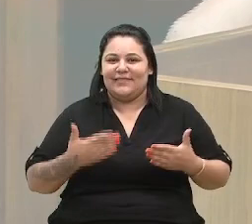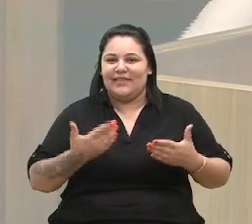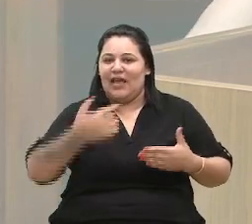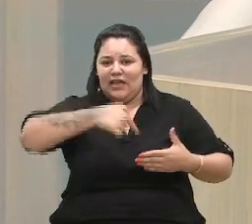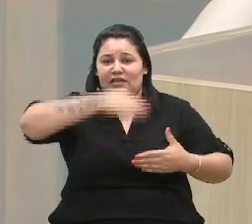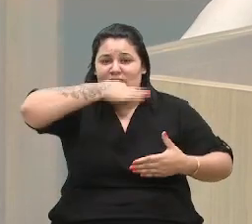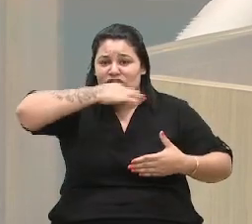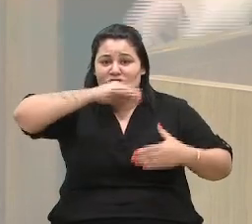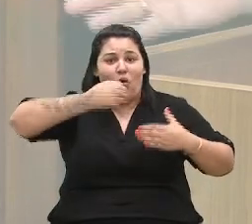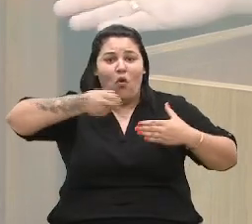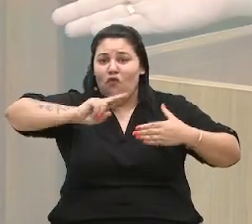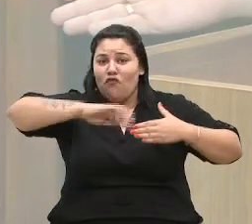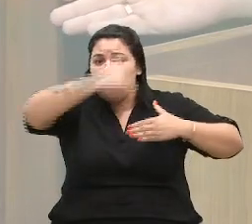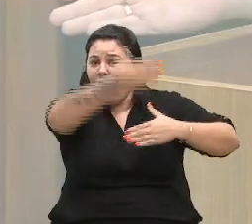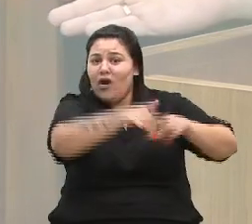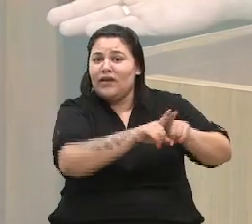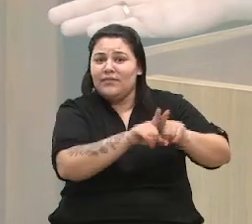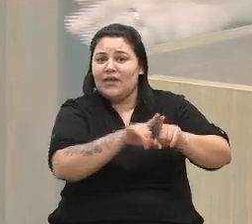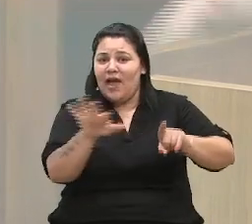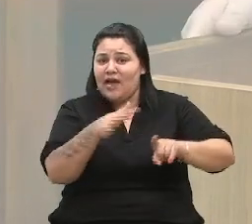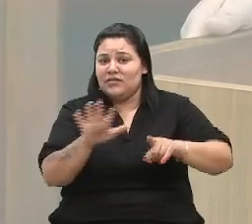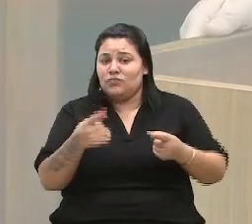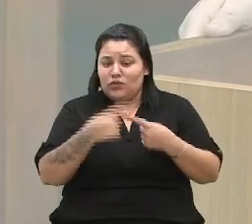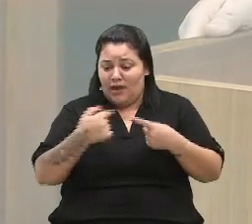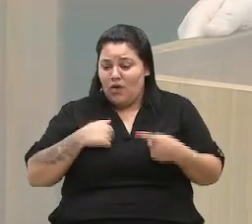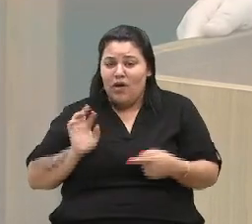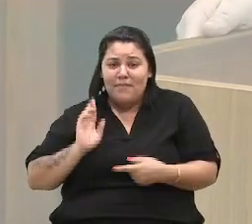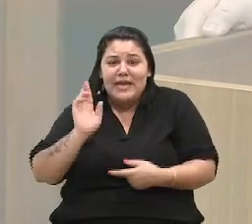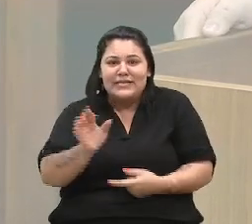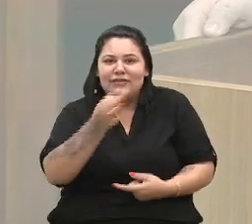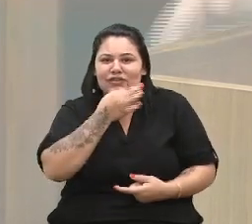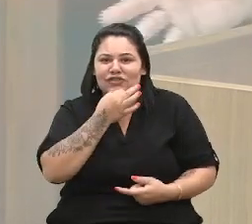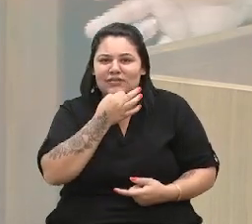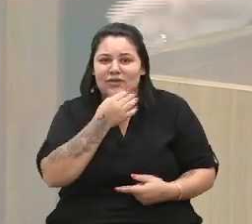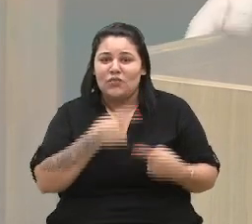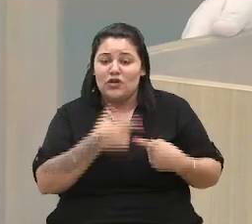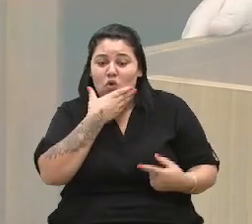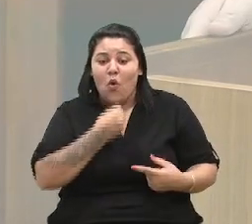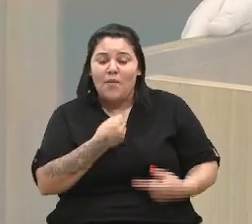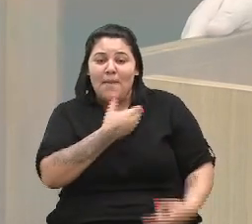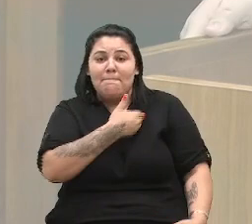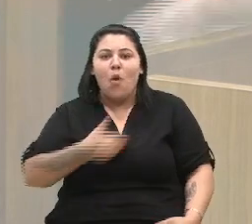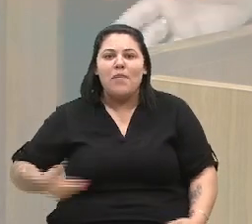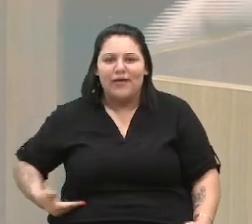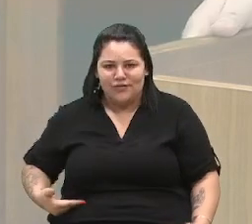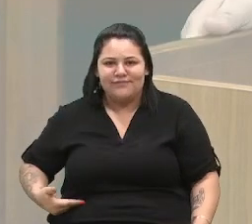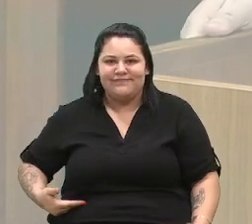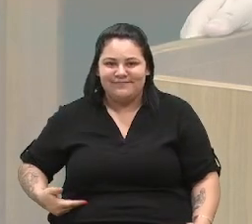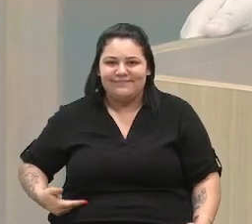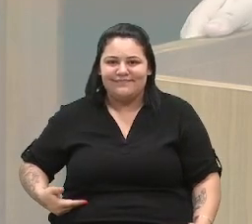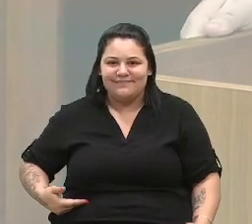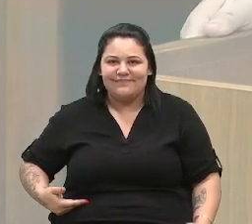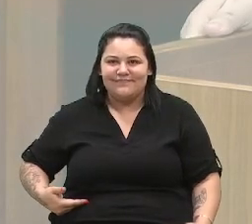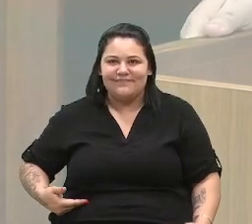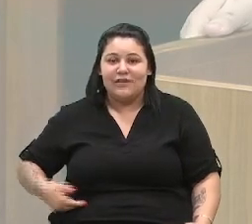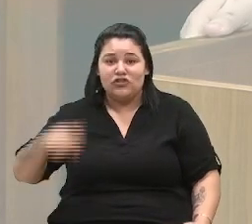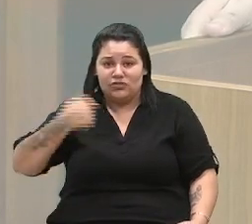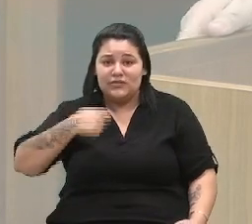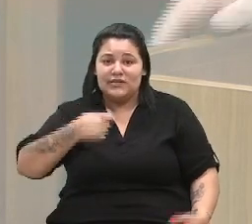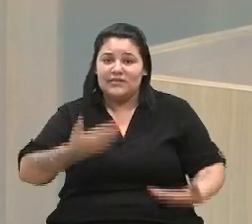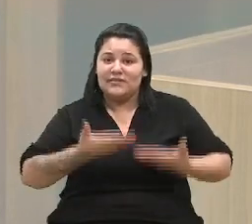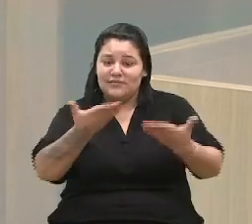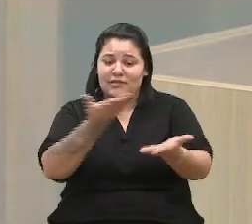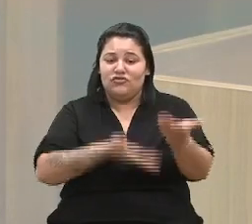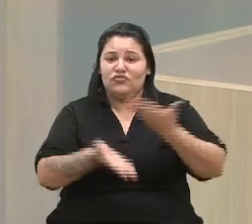porque nós estamos aqui como homens públicos, como mulheres públicas, enfim, que temos que dar o bom resultado